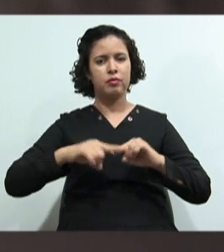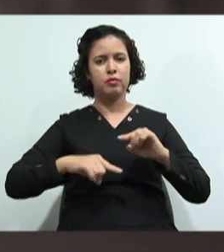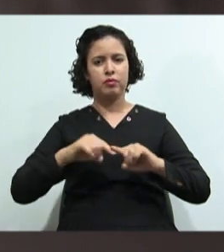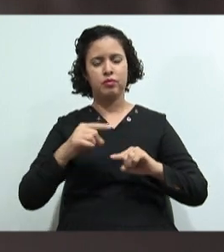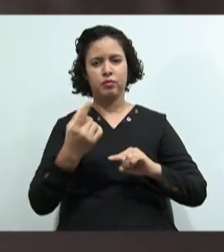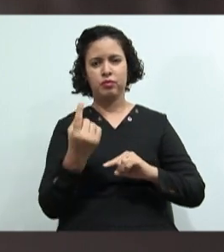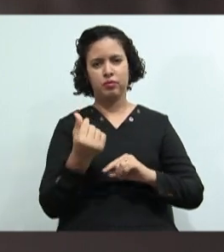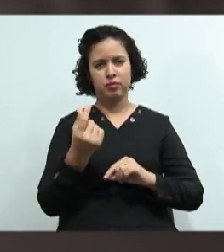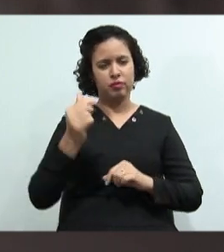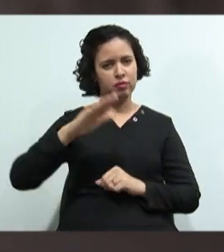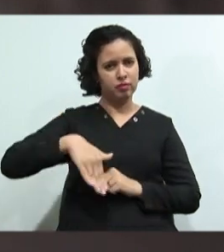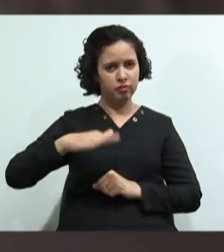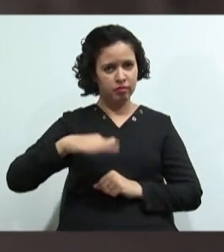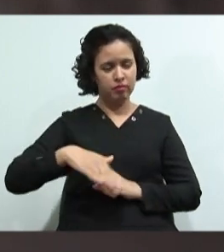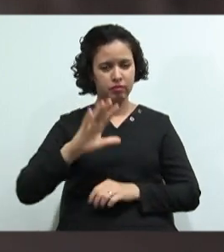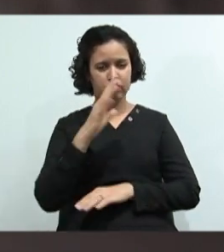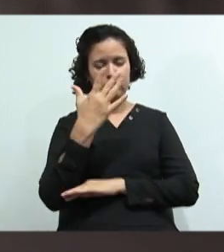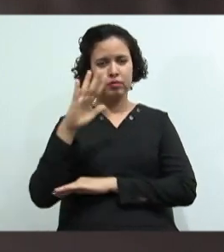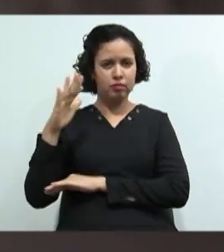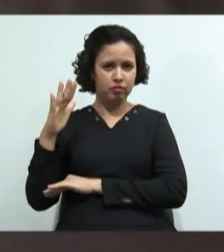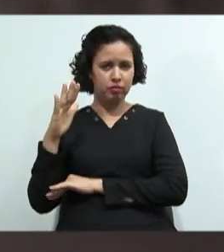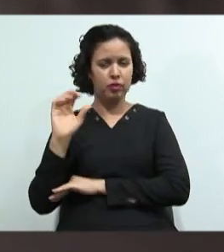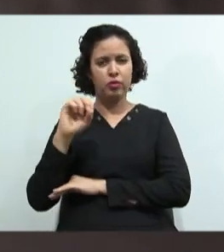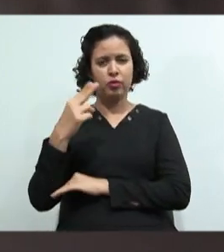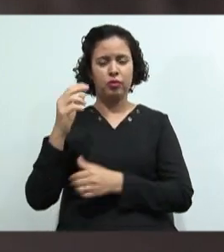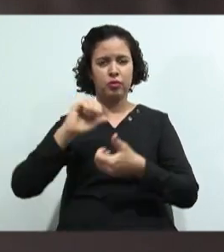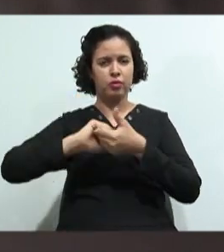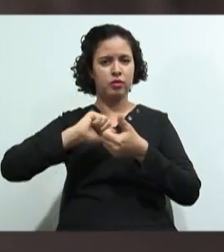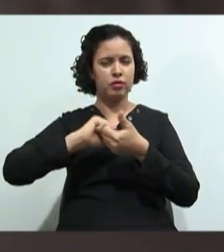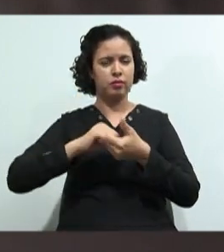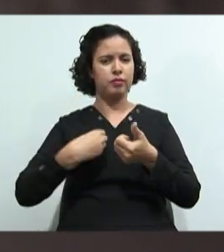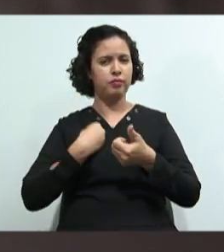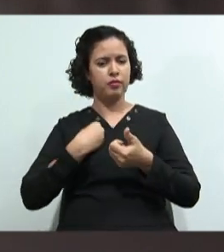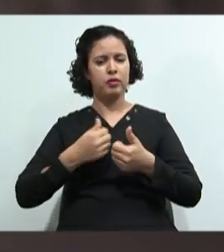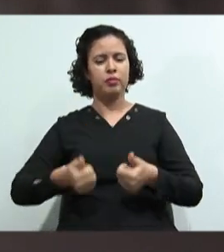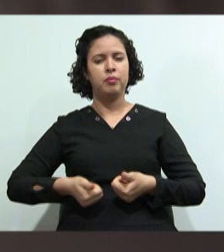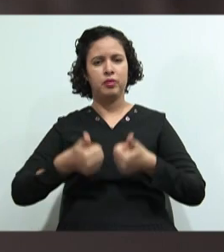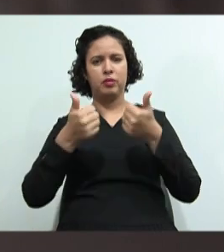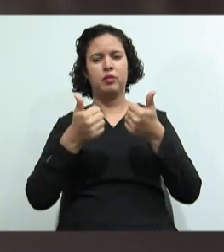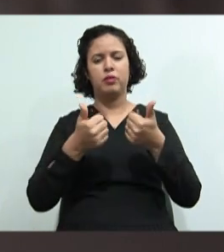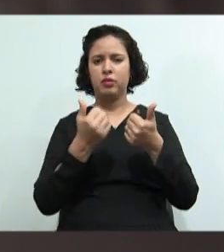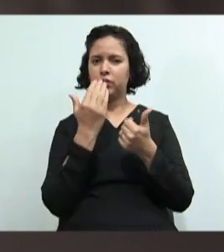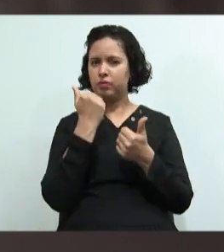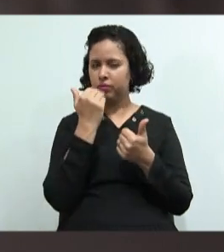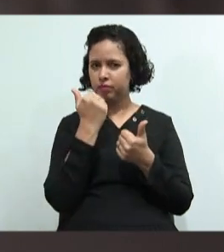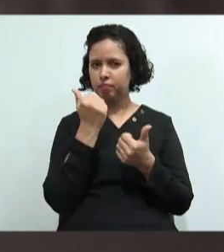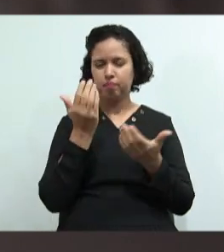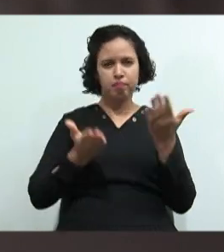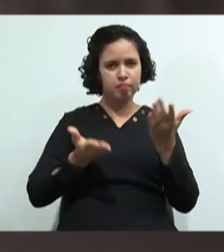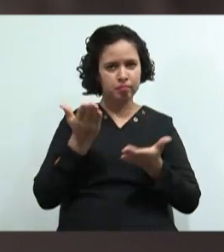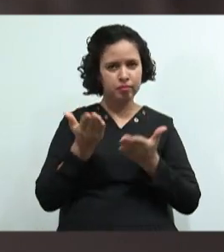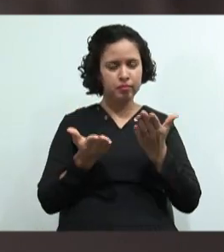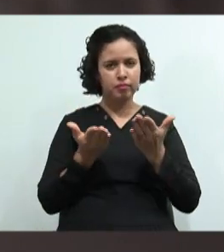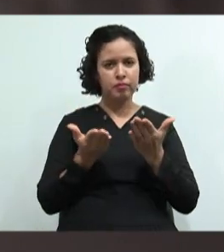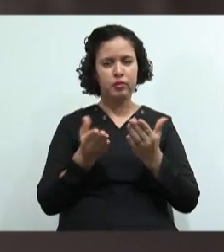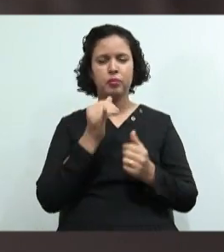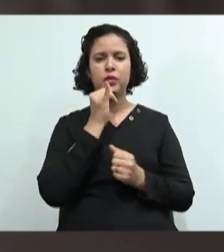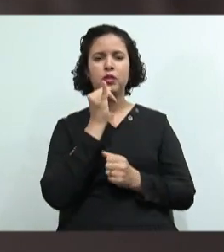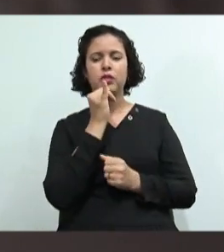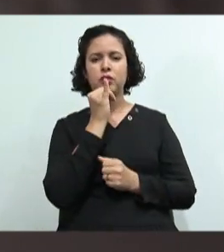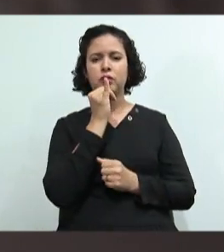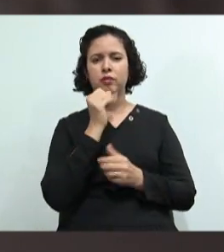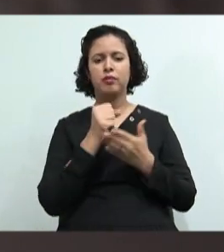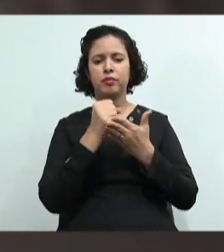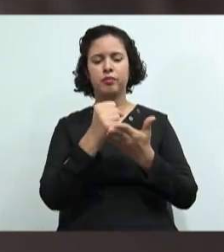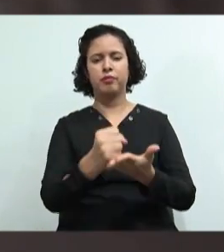baixo impacto ambiental, ou com a qualidade de vida melhor, ou uma alimentação mais balanceada. Como exemplo, a gente pode